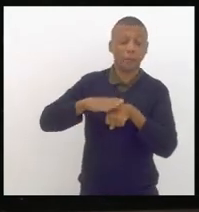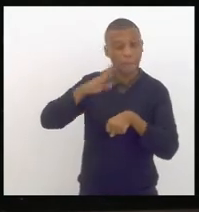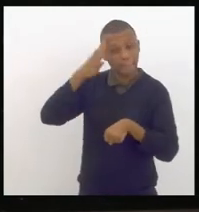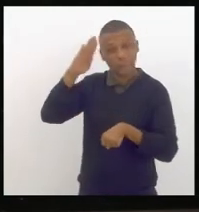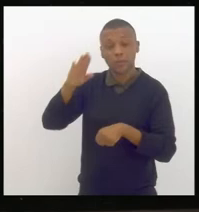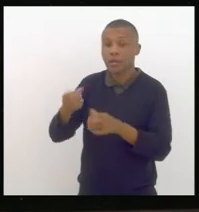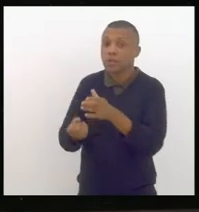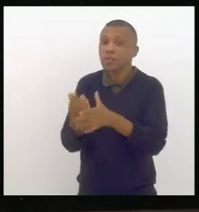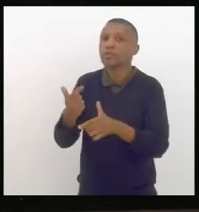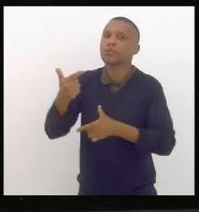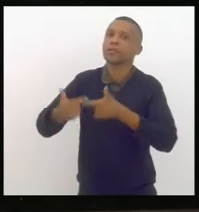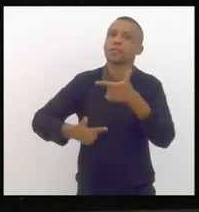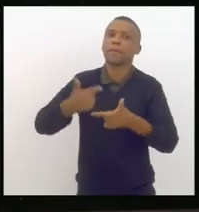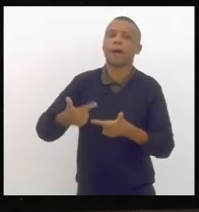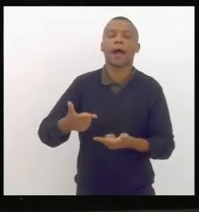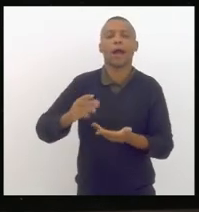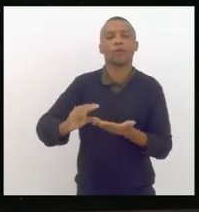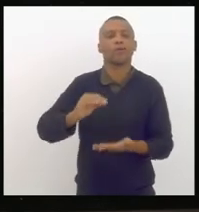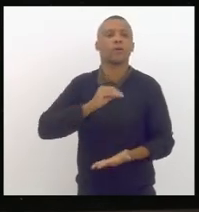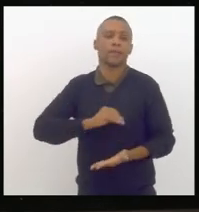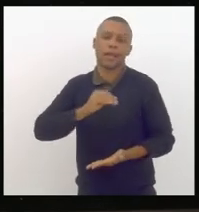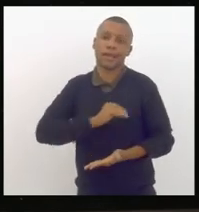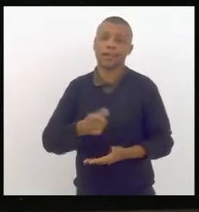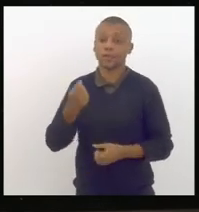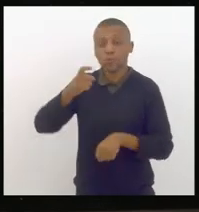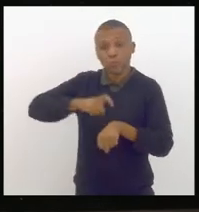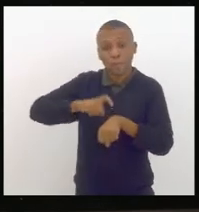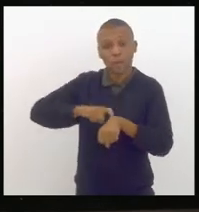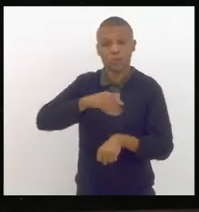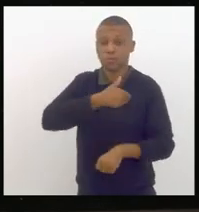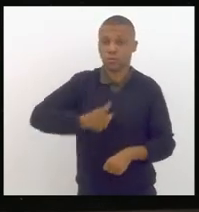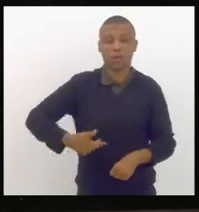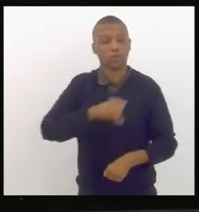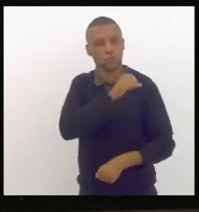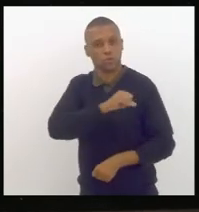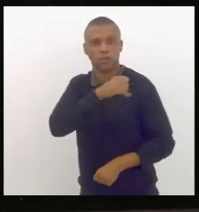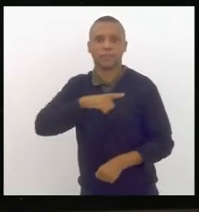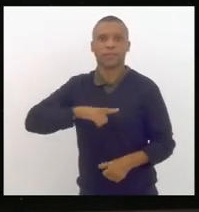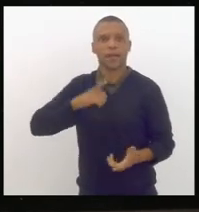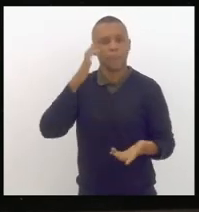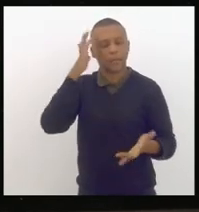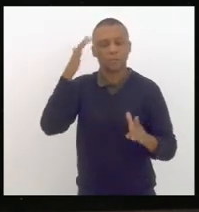em que o Estado do Rio de Janeiro passa por uma situação delicada. Então,